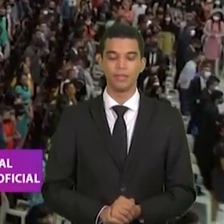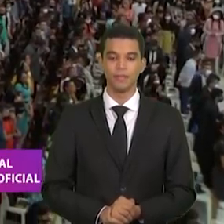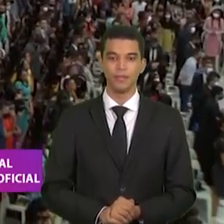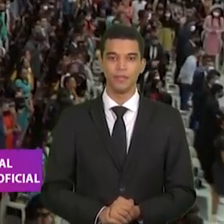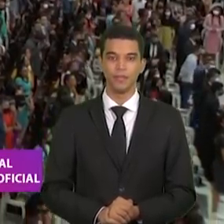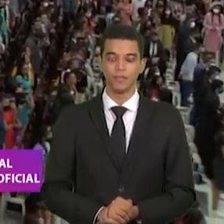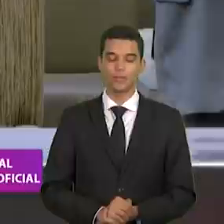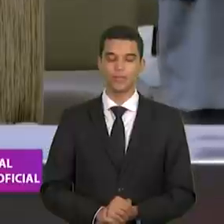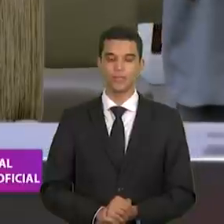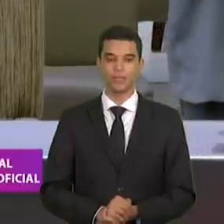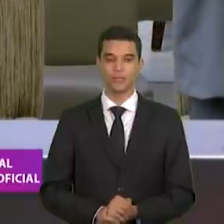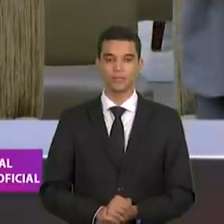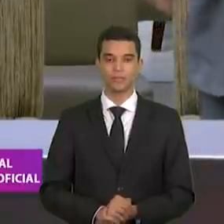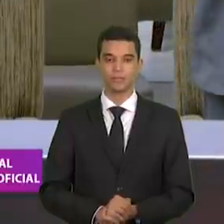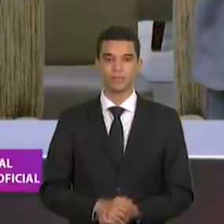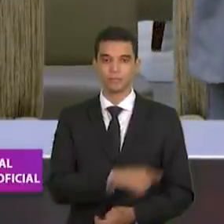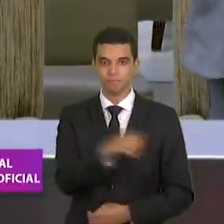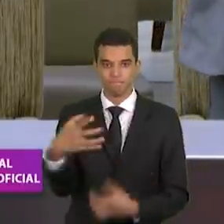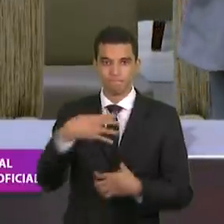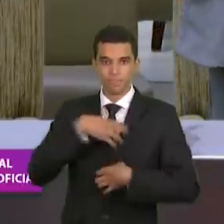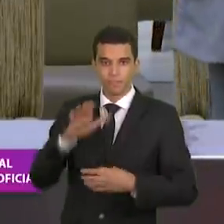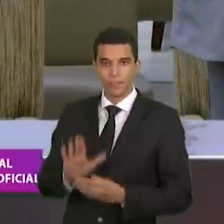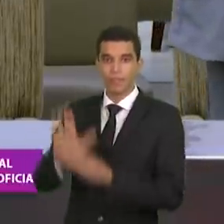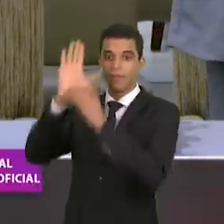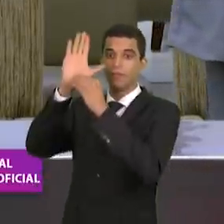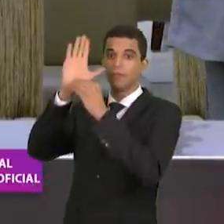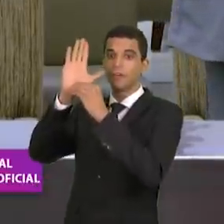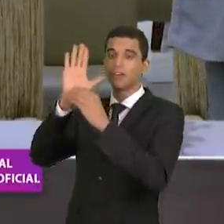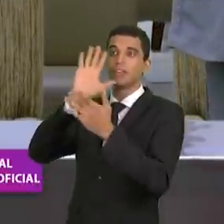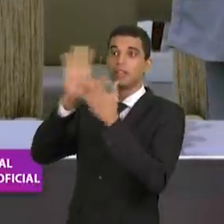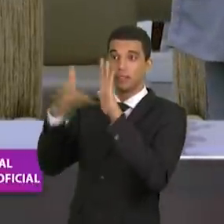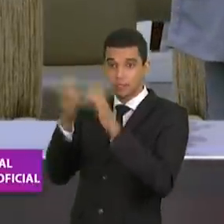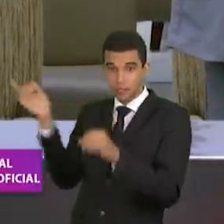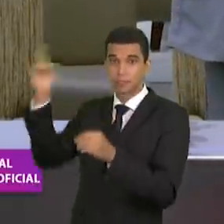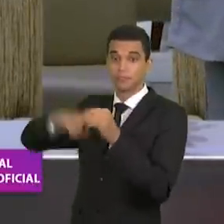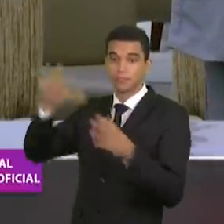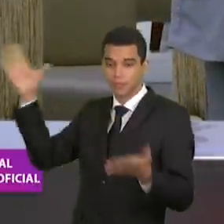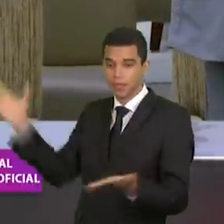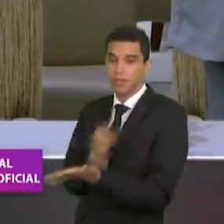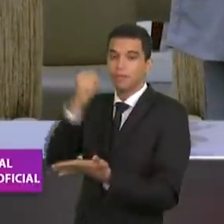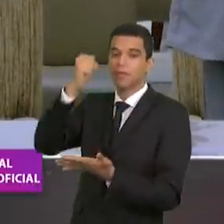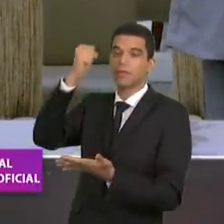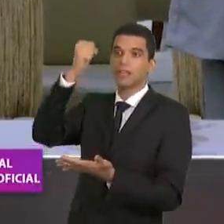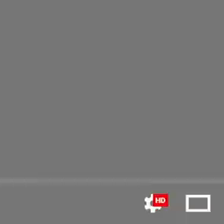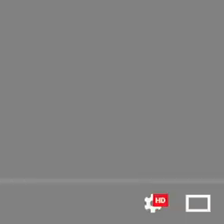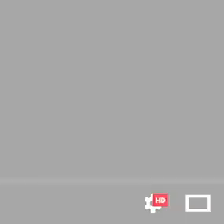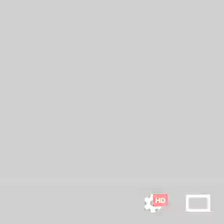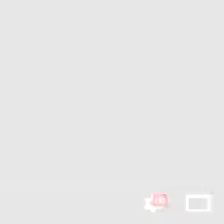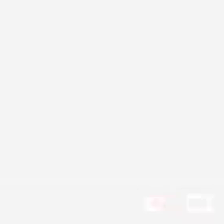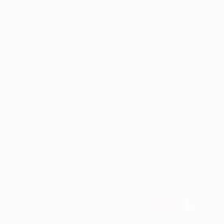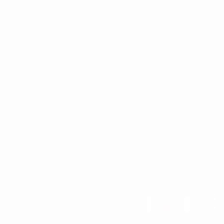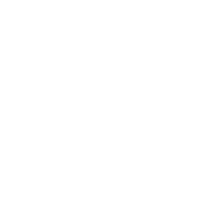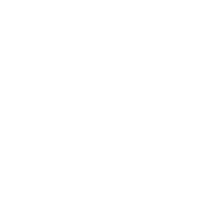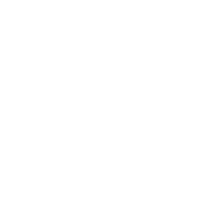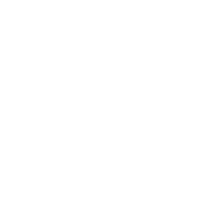Quem tem esta esperança aqui, ergue a mão para o céu e dá a maior glória que pode dar.